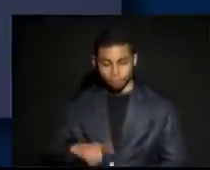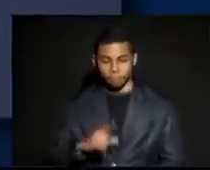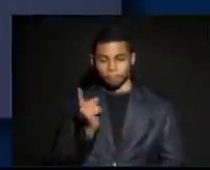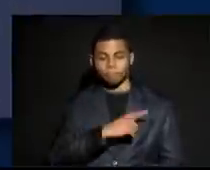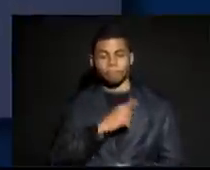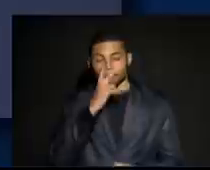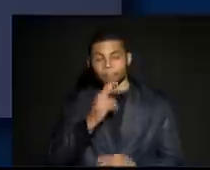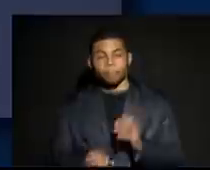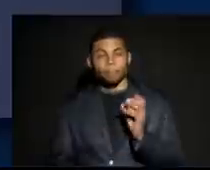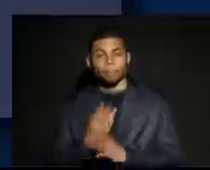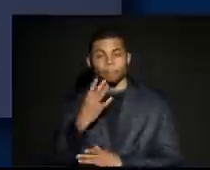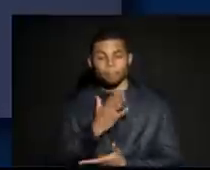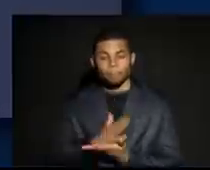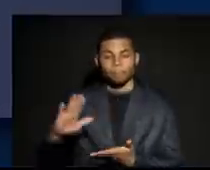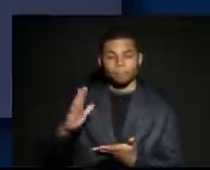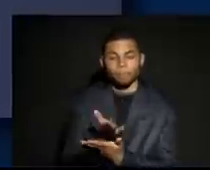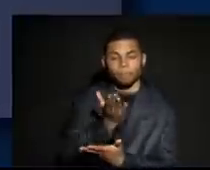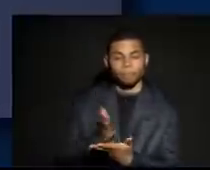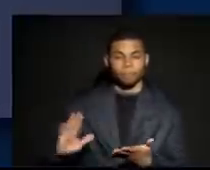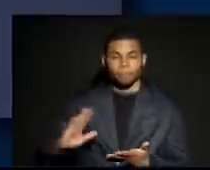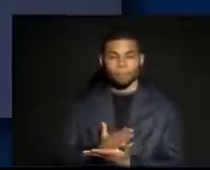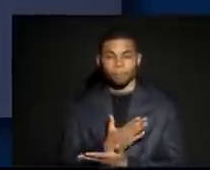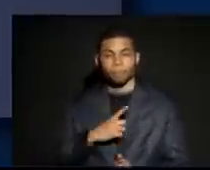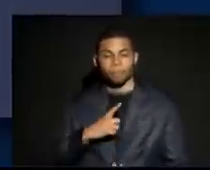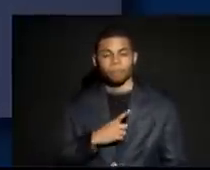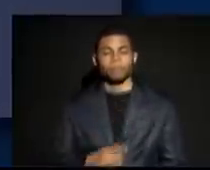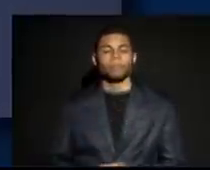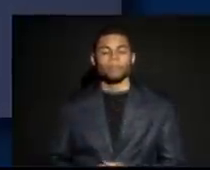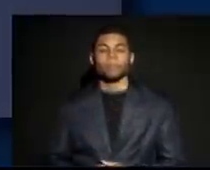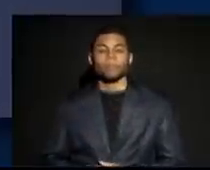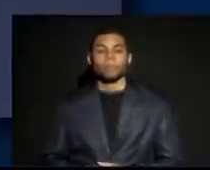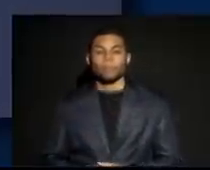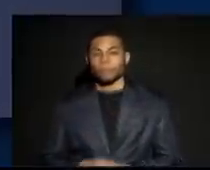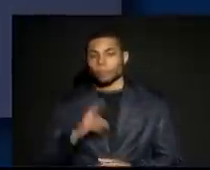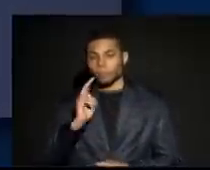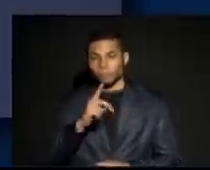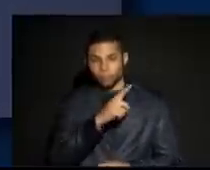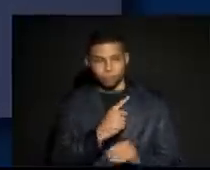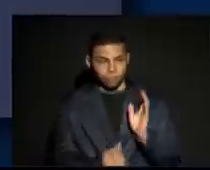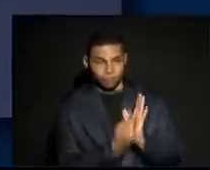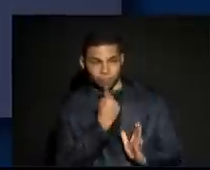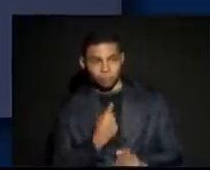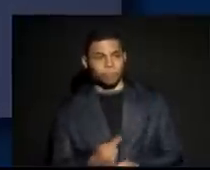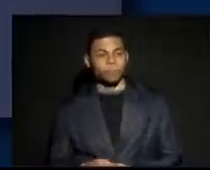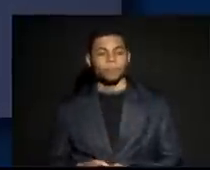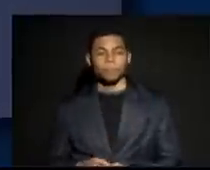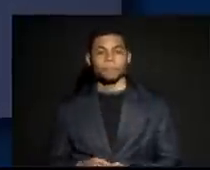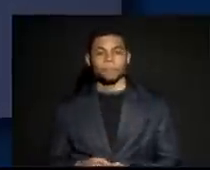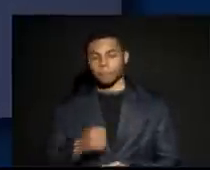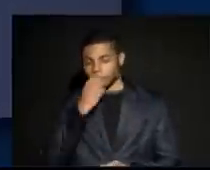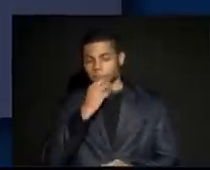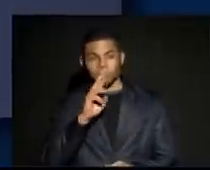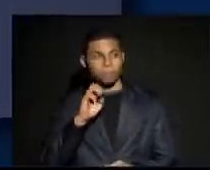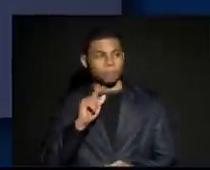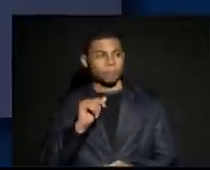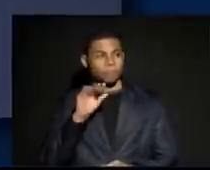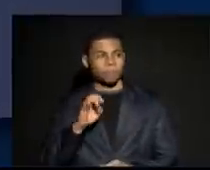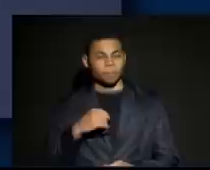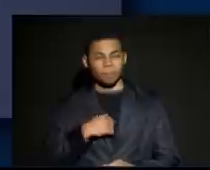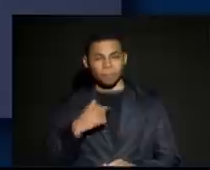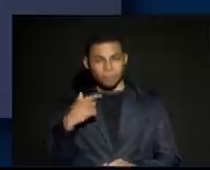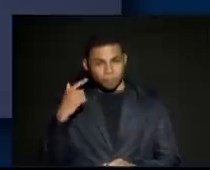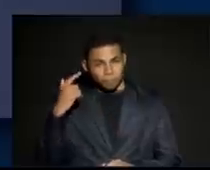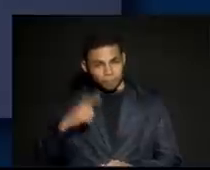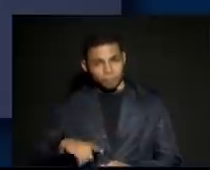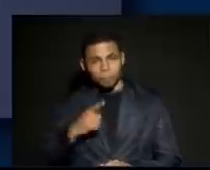criando algumas divisões no mundo né indo para o corda sua pergunta Beleza vou querer também te ouvir porque afinal você